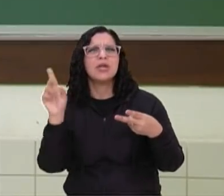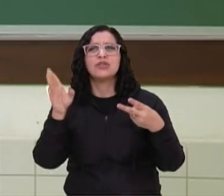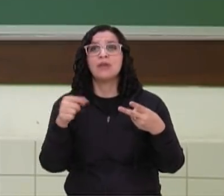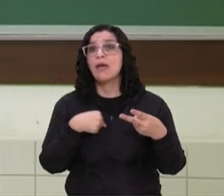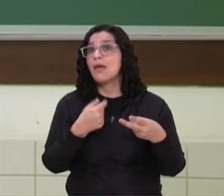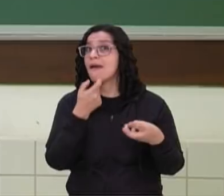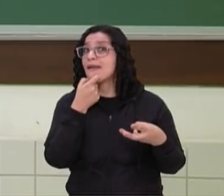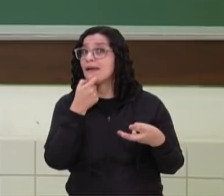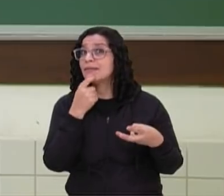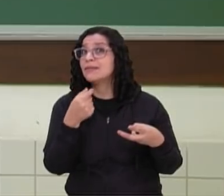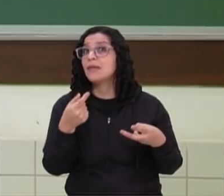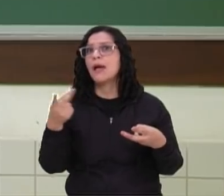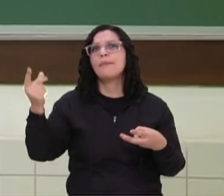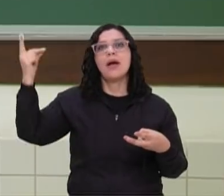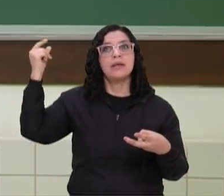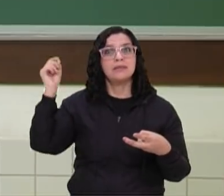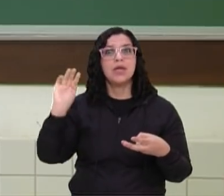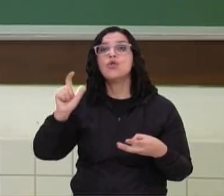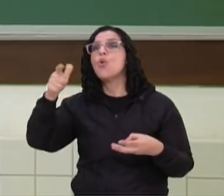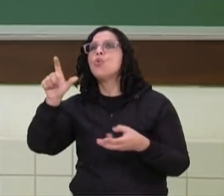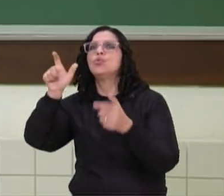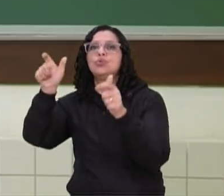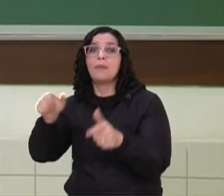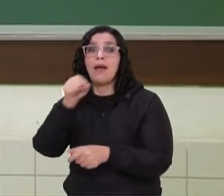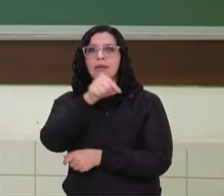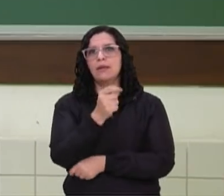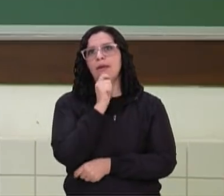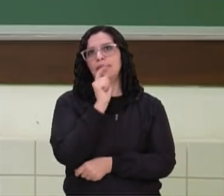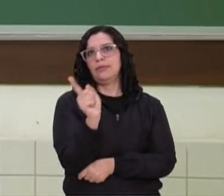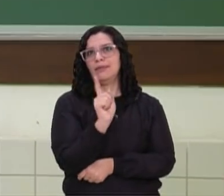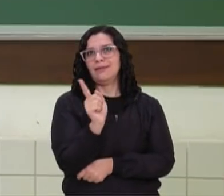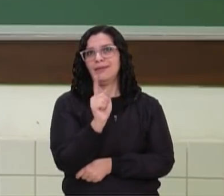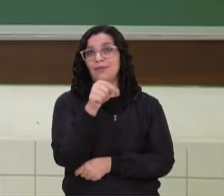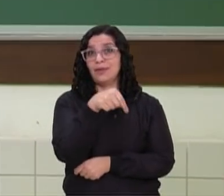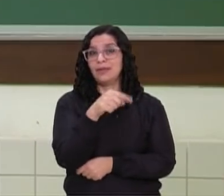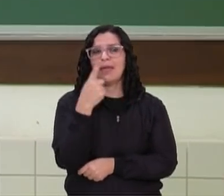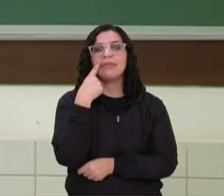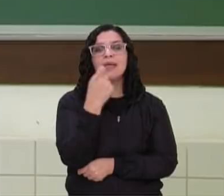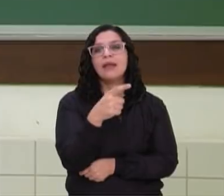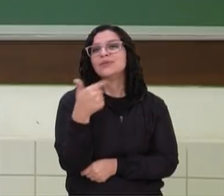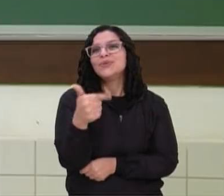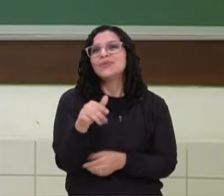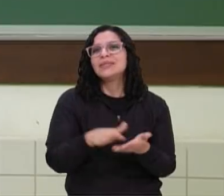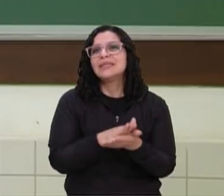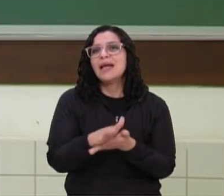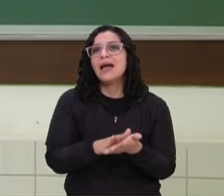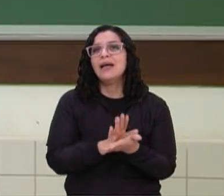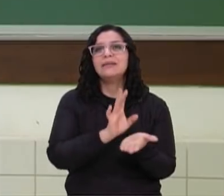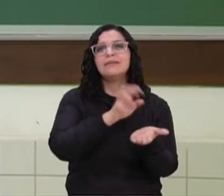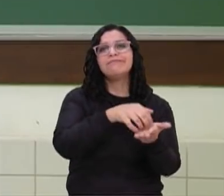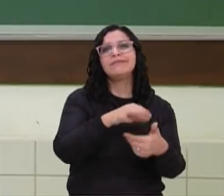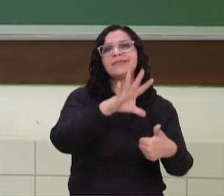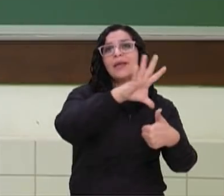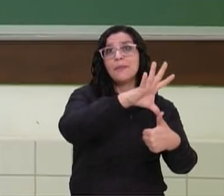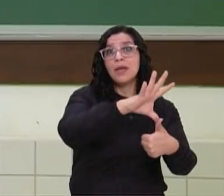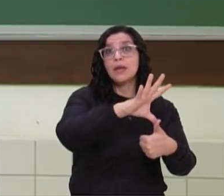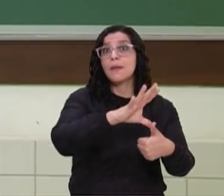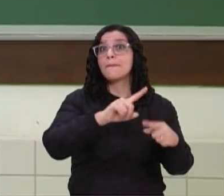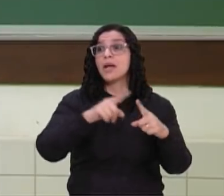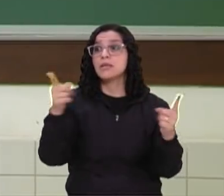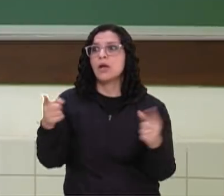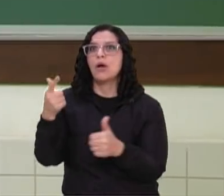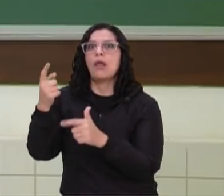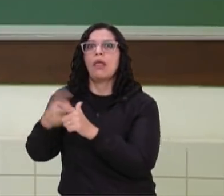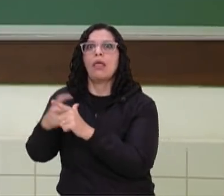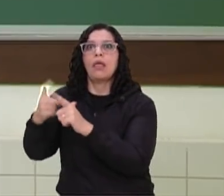que a Inglaterra também fazia em outras colônias, certo? Ela não tinha muito interesse nas colônias americanas, até o momento que elas